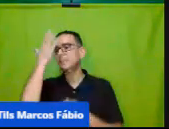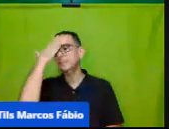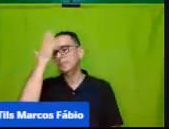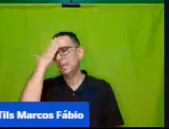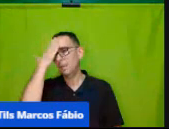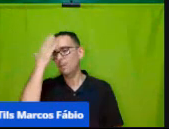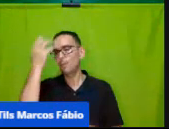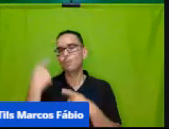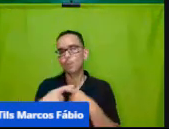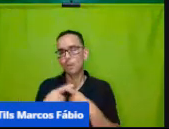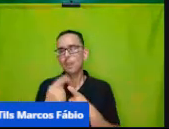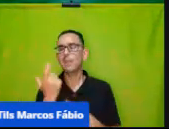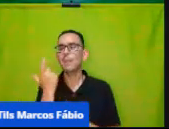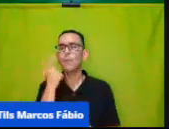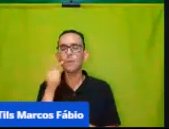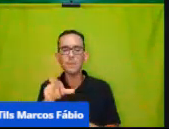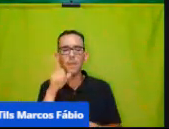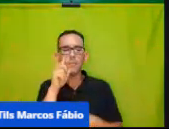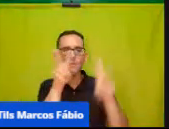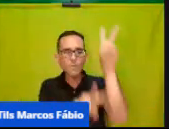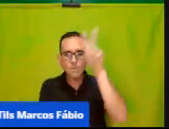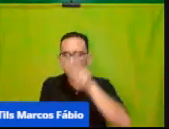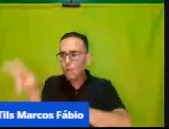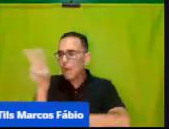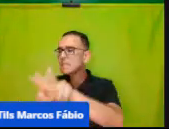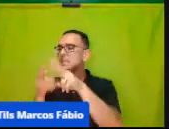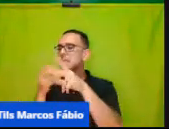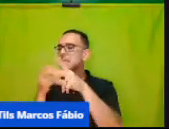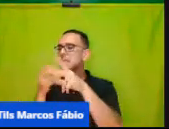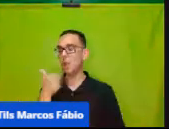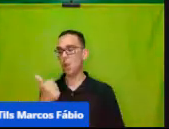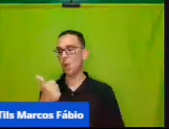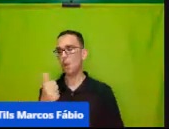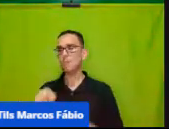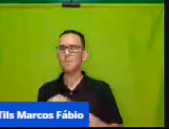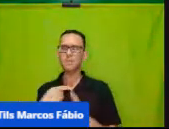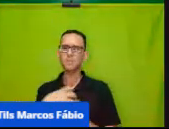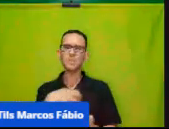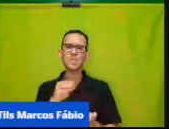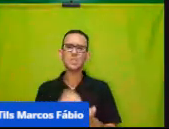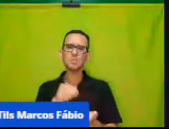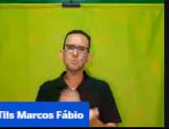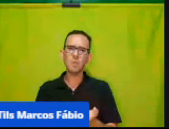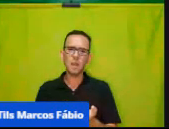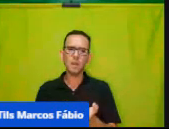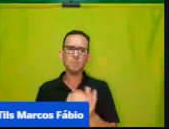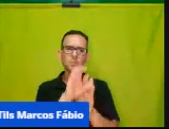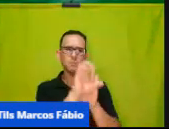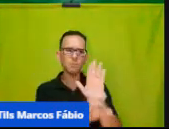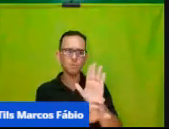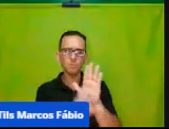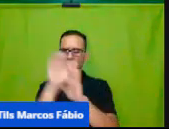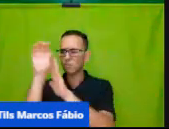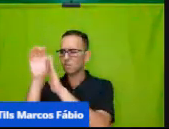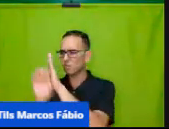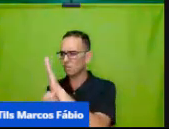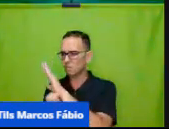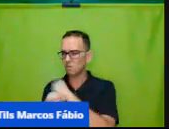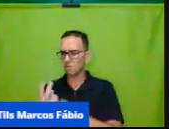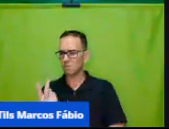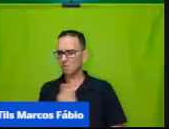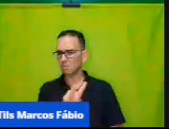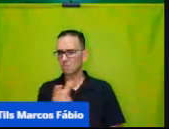que ele consegue visualizar melhor. Mas eu estou sentindo falta desses dois conteúdos aí